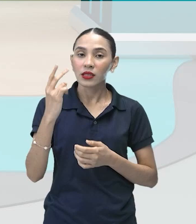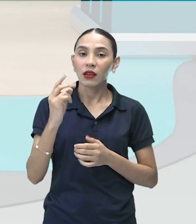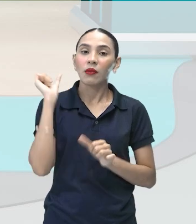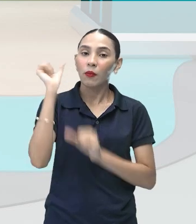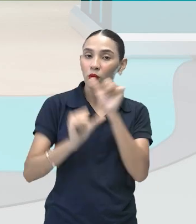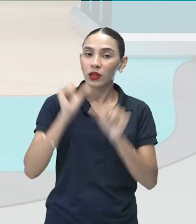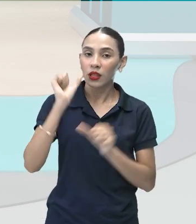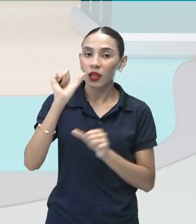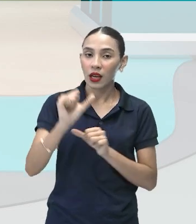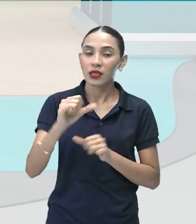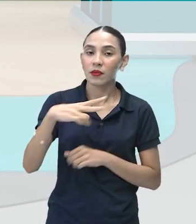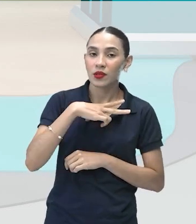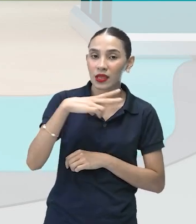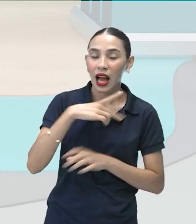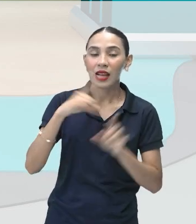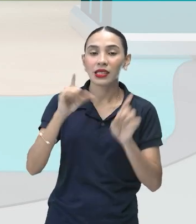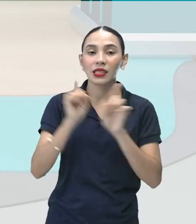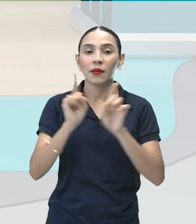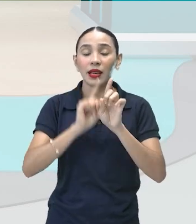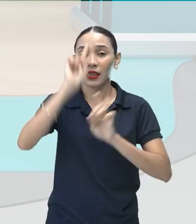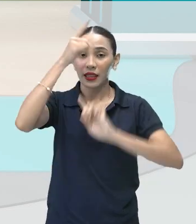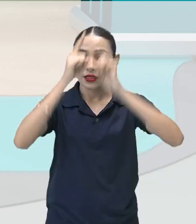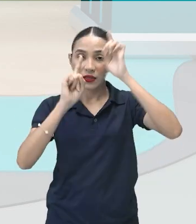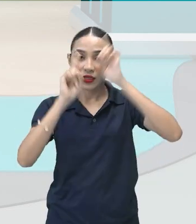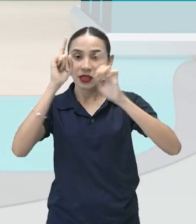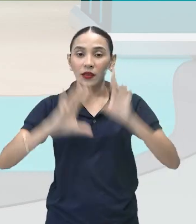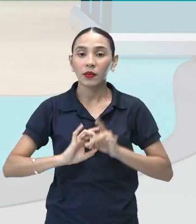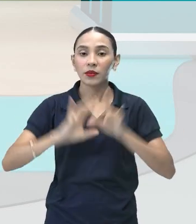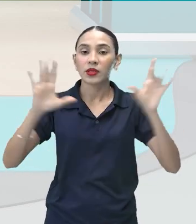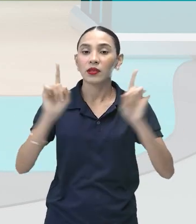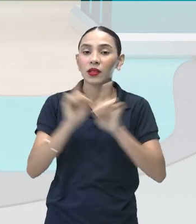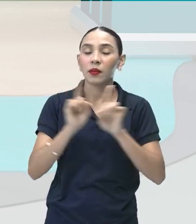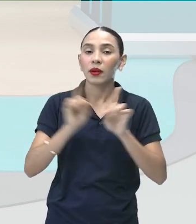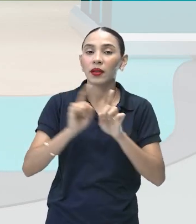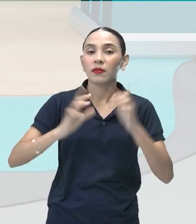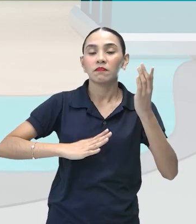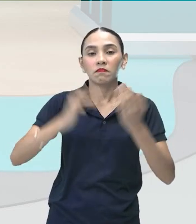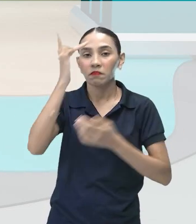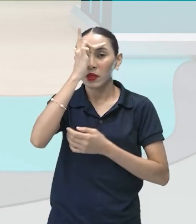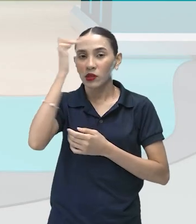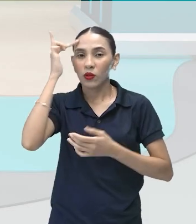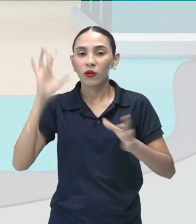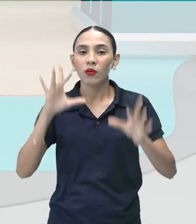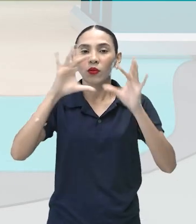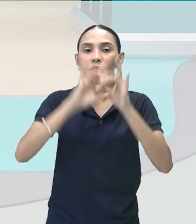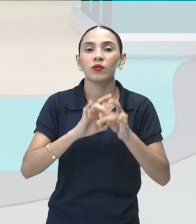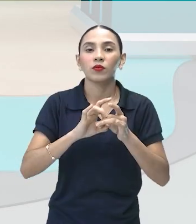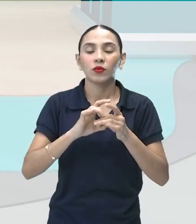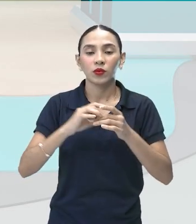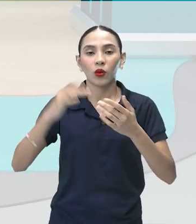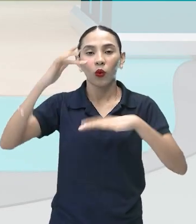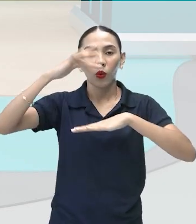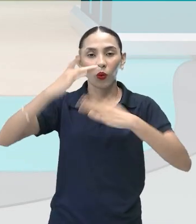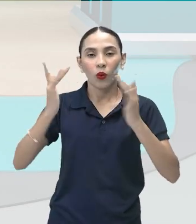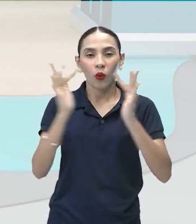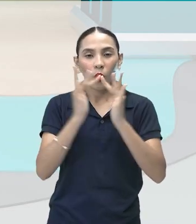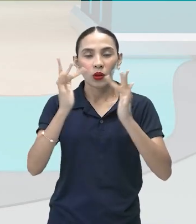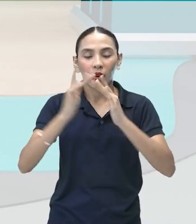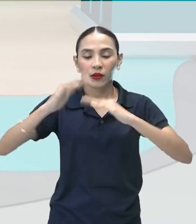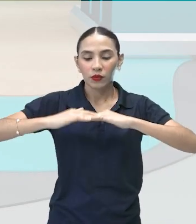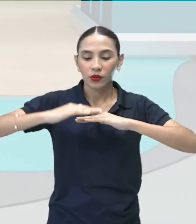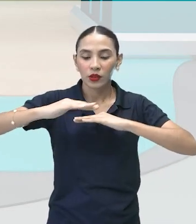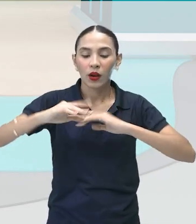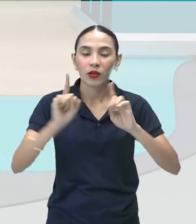improvisação, a individualidade e a criatividade, permitindo aos dançarinos maior conexão com o chão e com o uso do